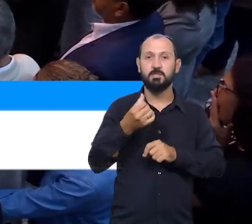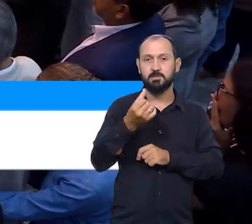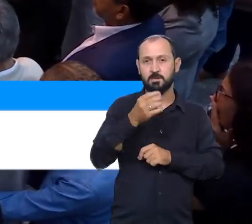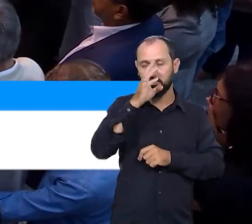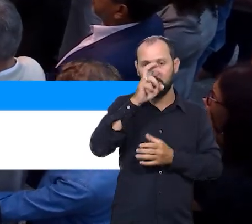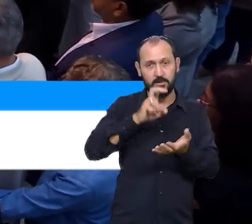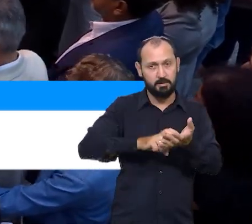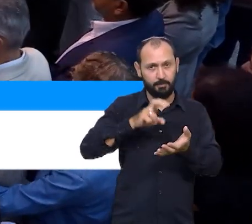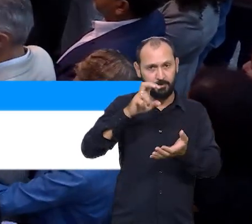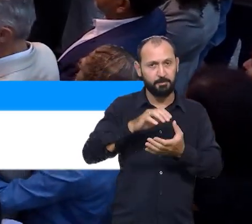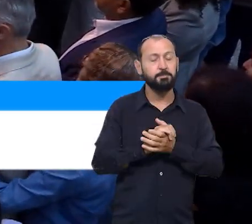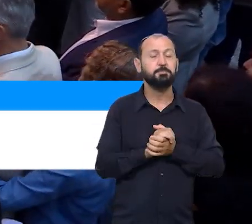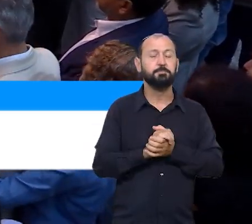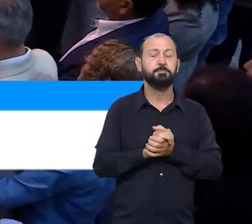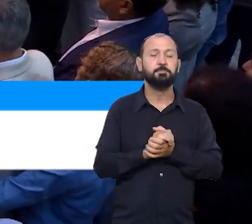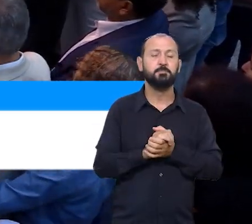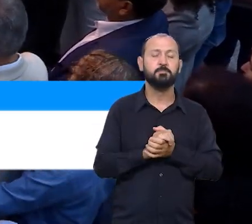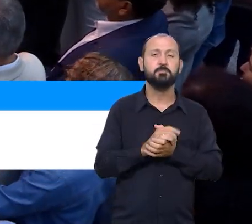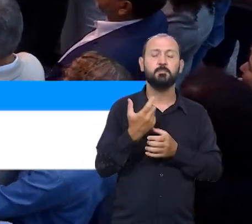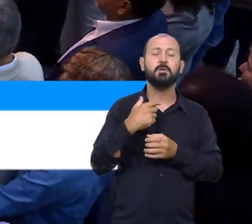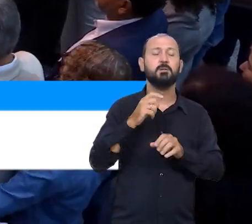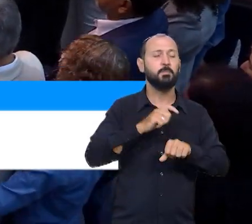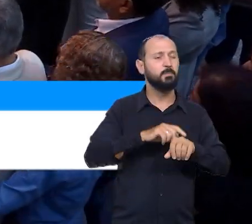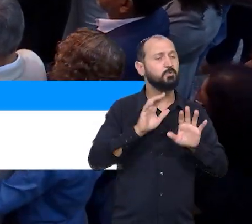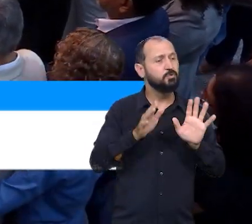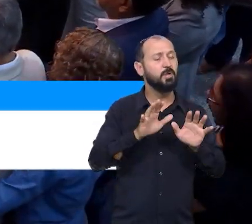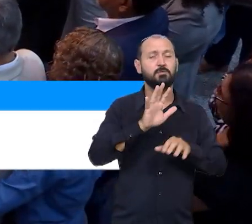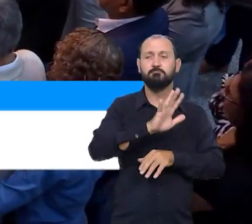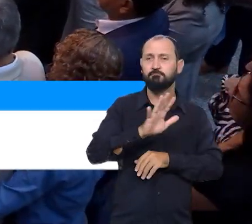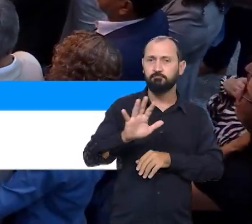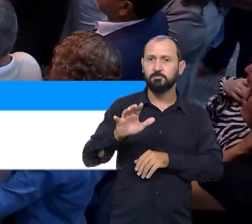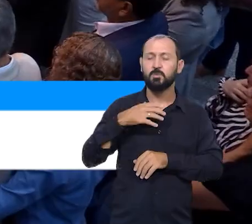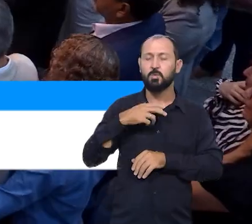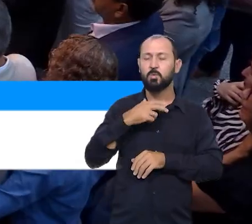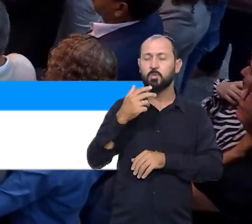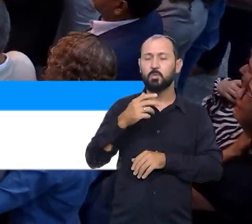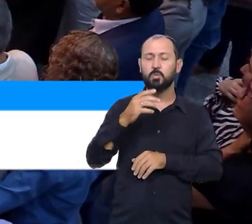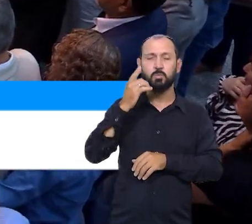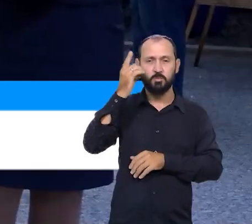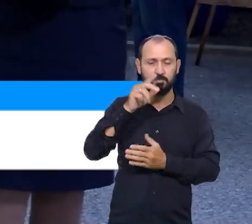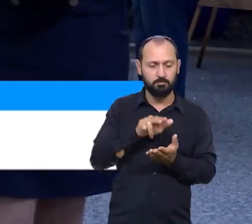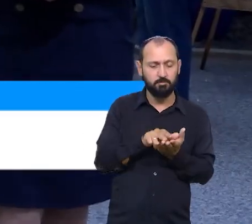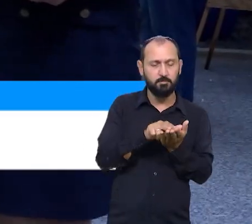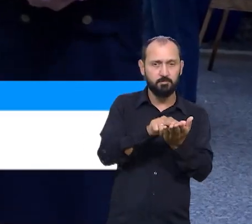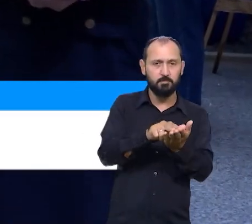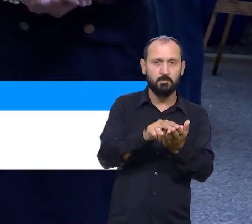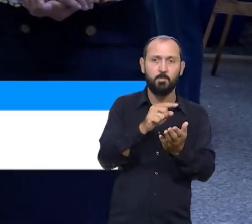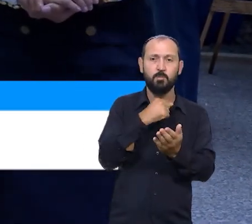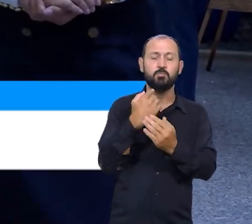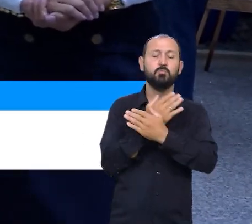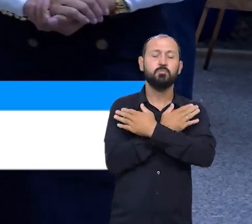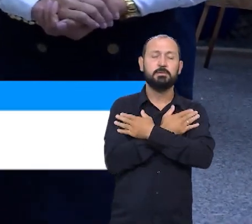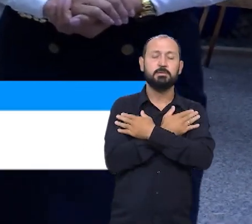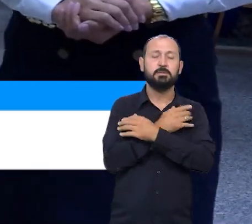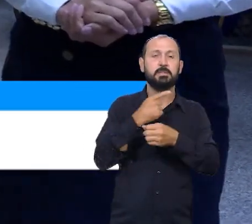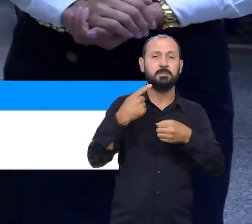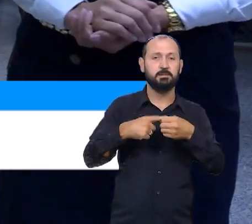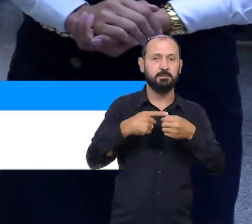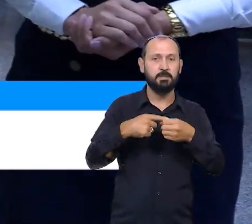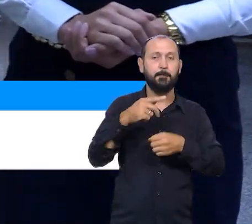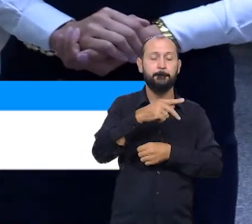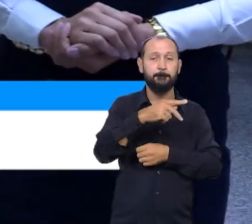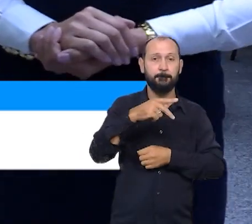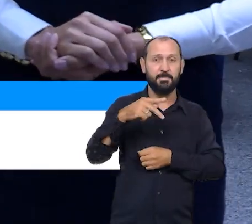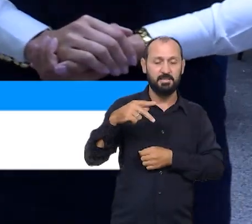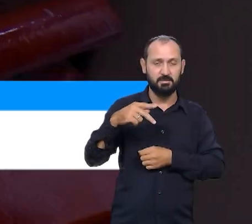A cerimônia terminou às 6 horas da manhã. Após as despedidas, o parlamentar foi levado para o sepultamento